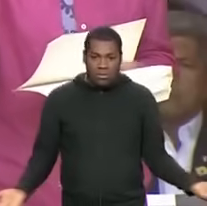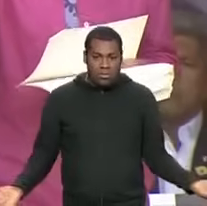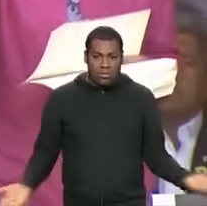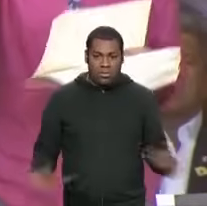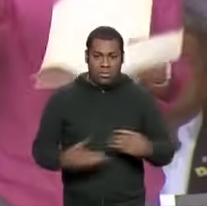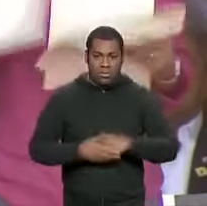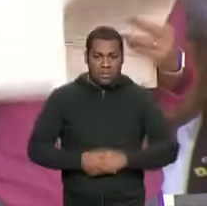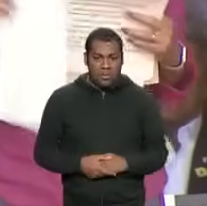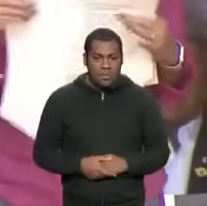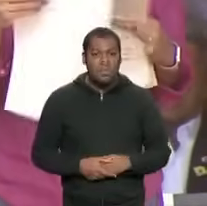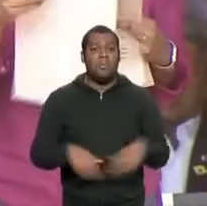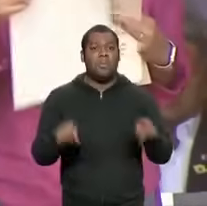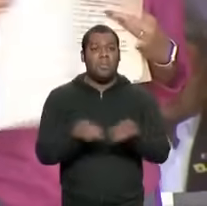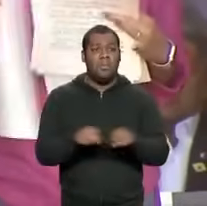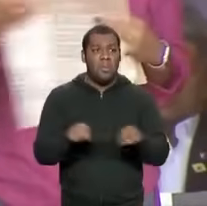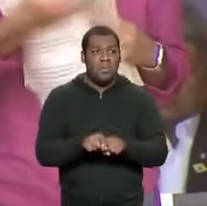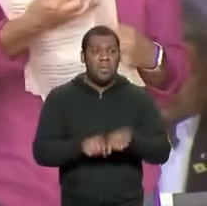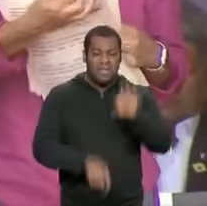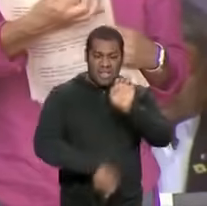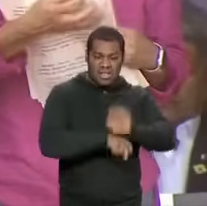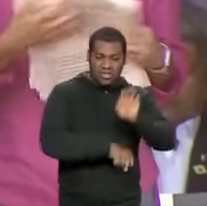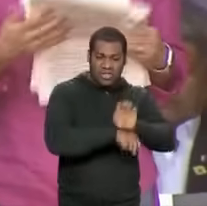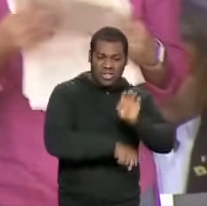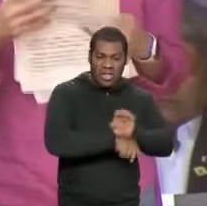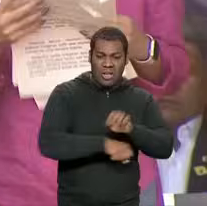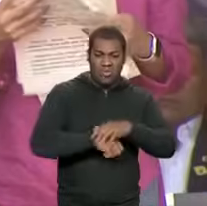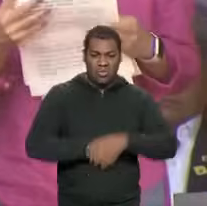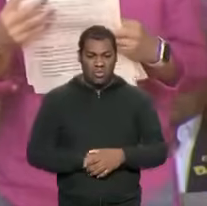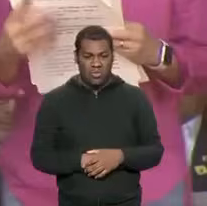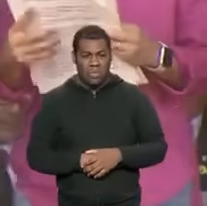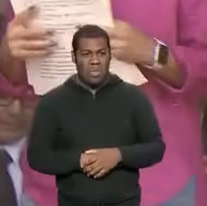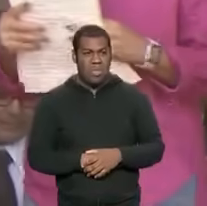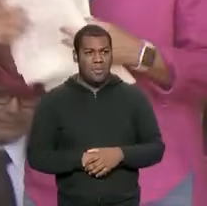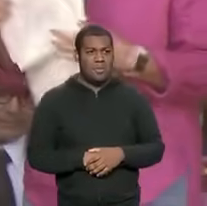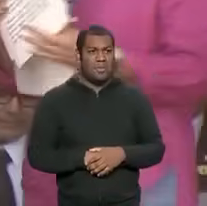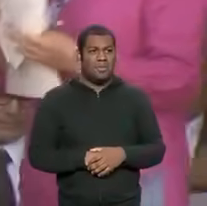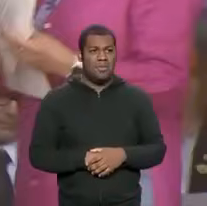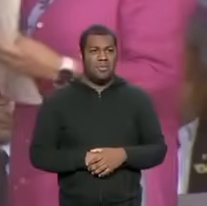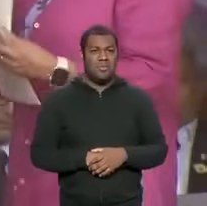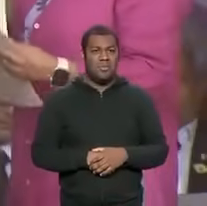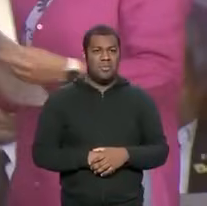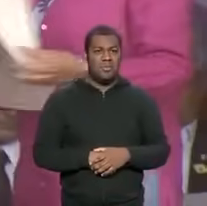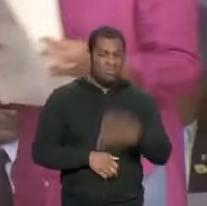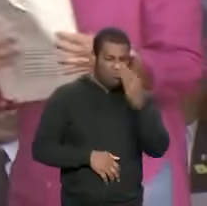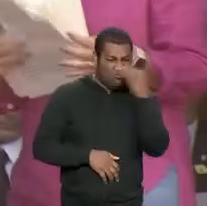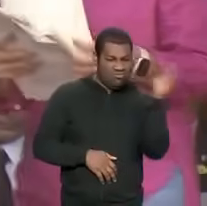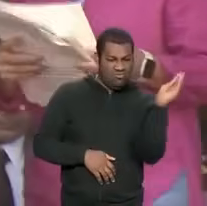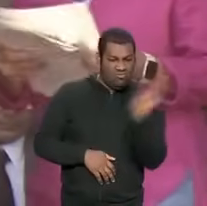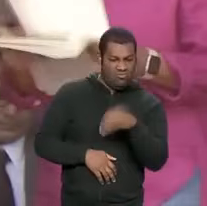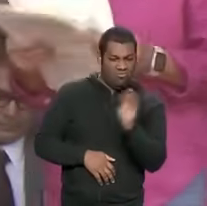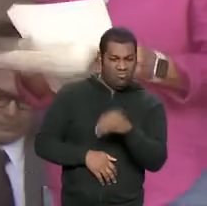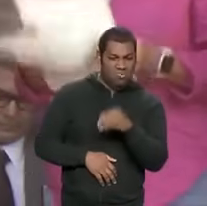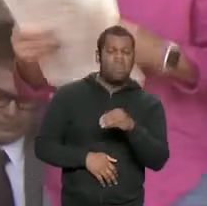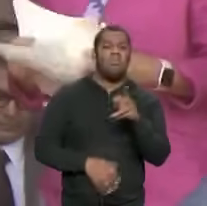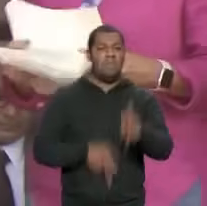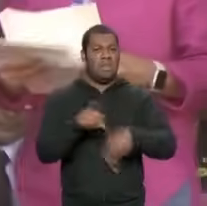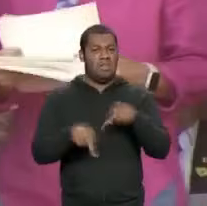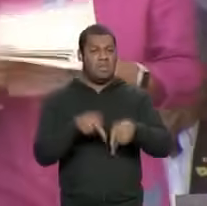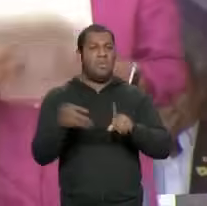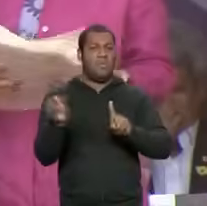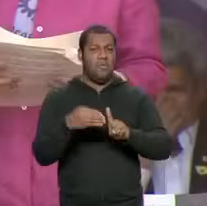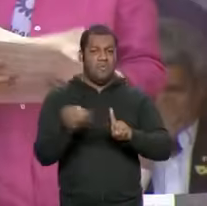poderia imaginar que o estado poderia fechar totalmente ovário para a demandas dos que mais precisam